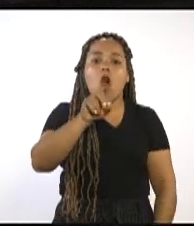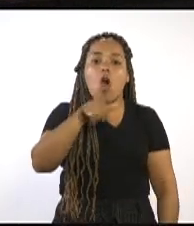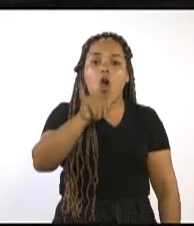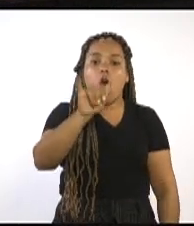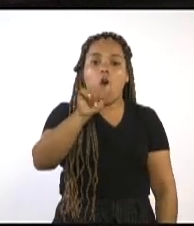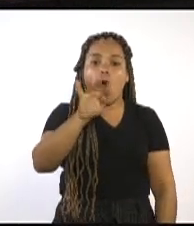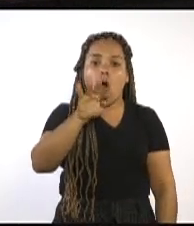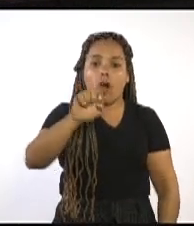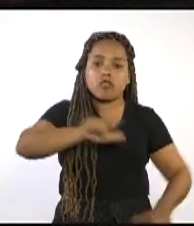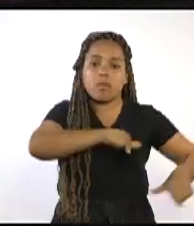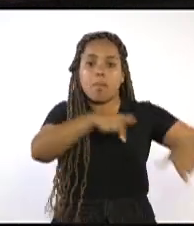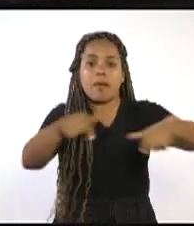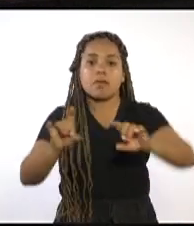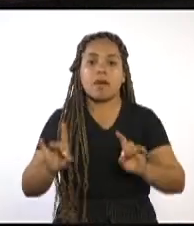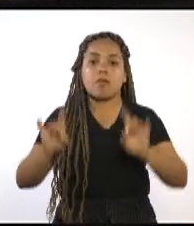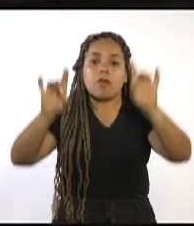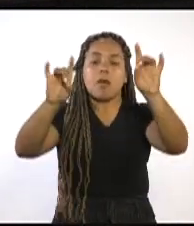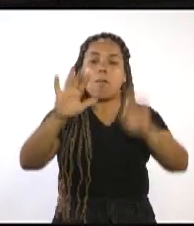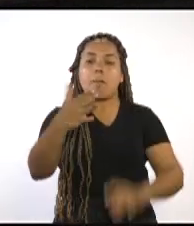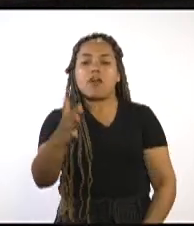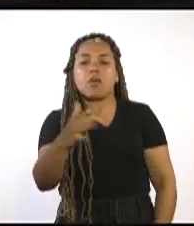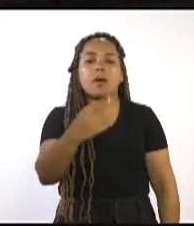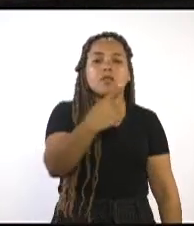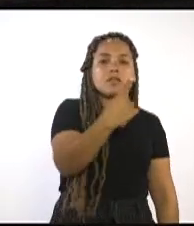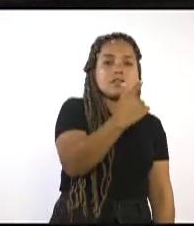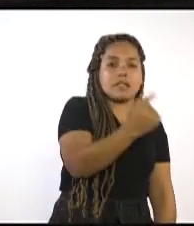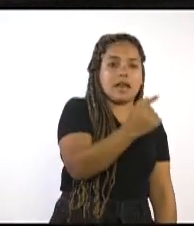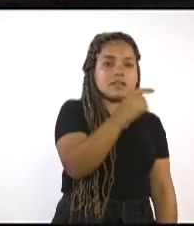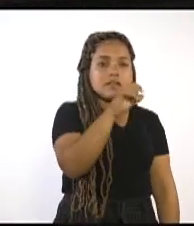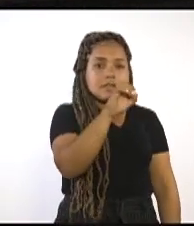de 708 milhões de reais.